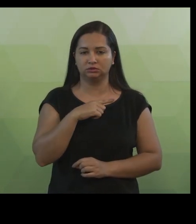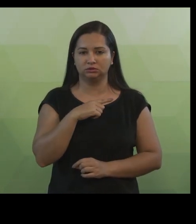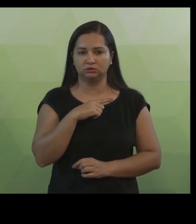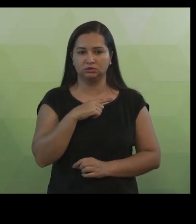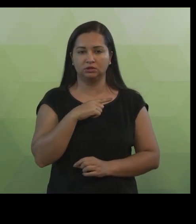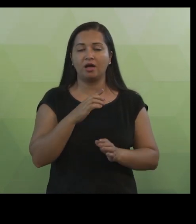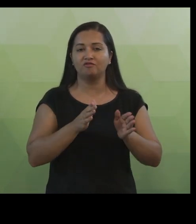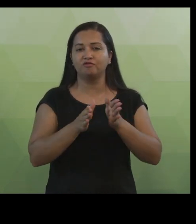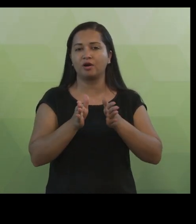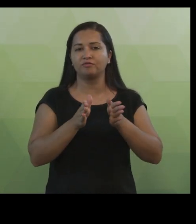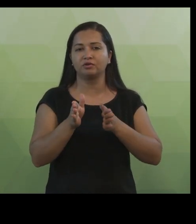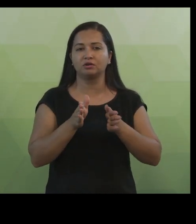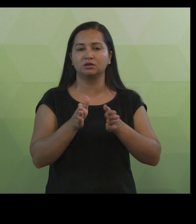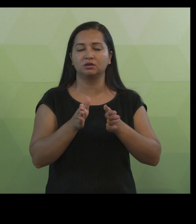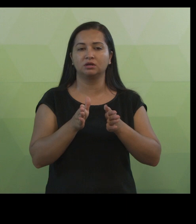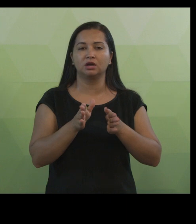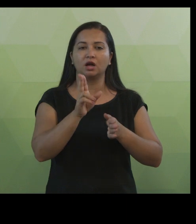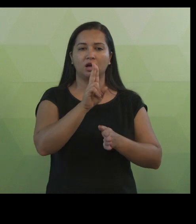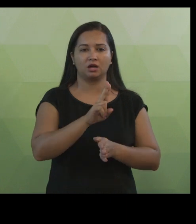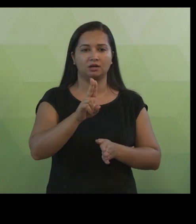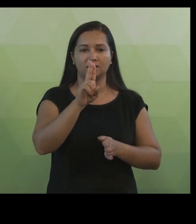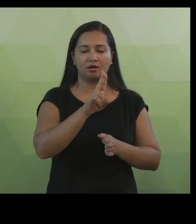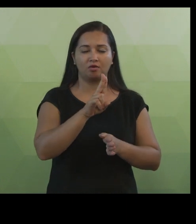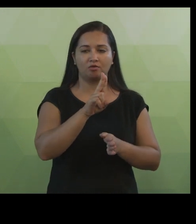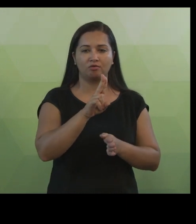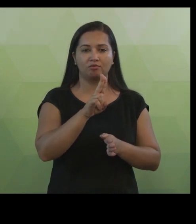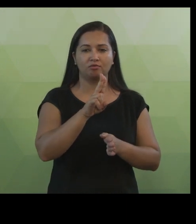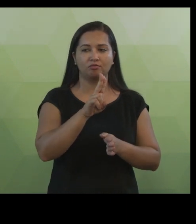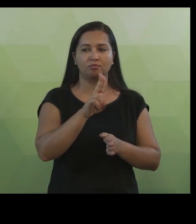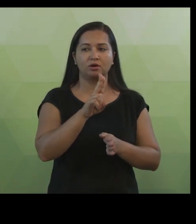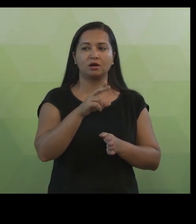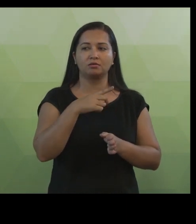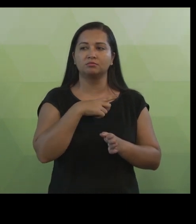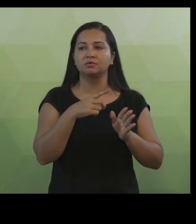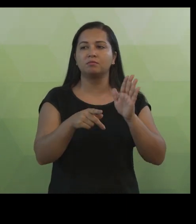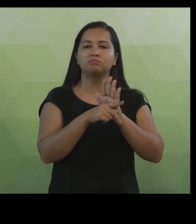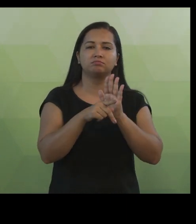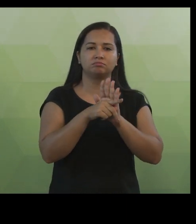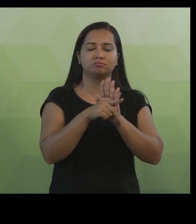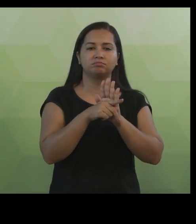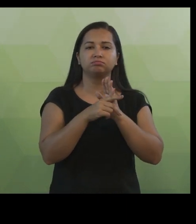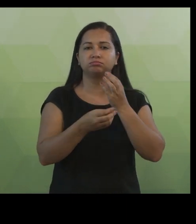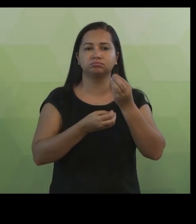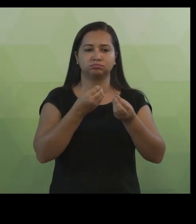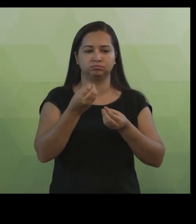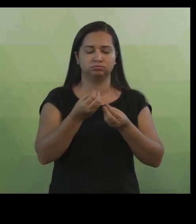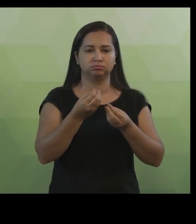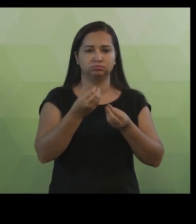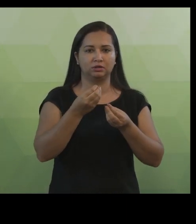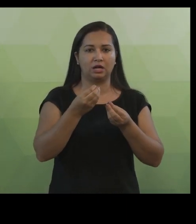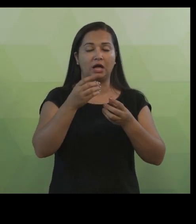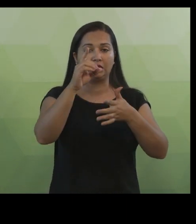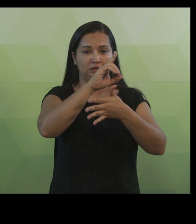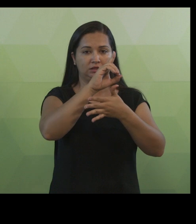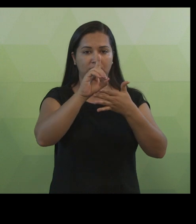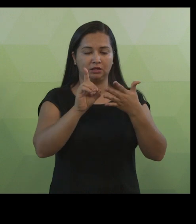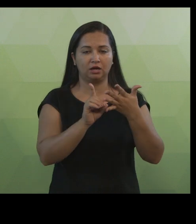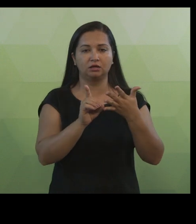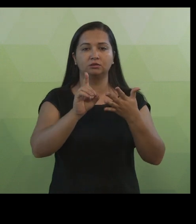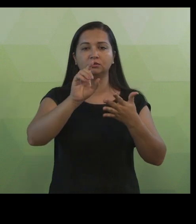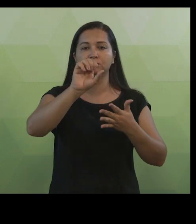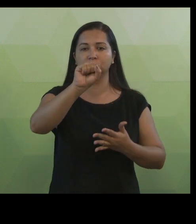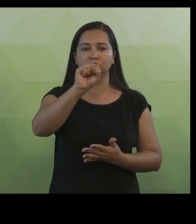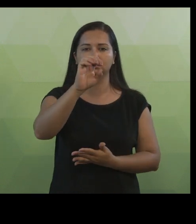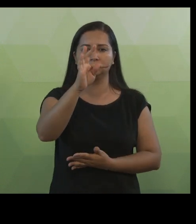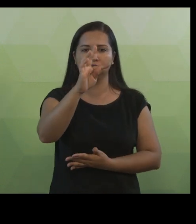um novo objeto que contenha 10 inteiros, uma estrutura de vetor de 10 inteiros.